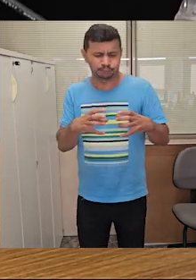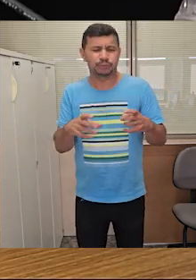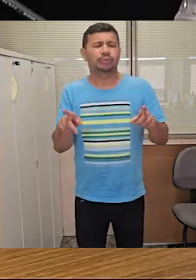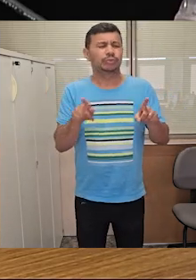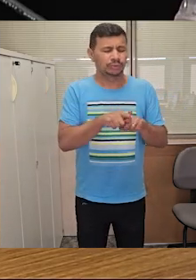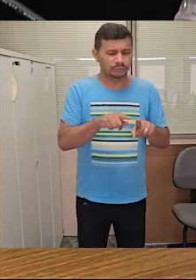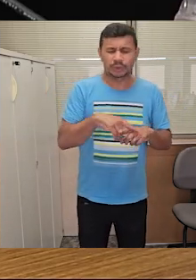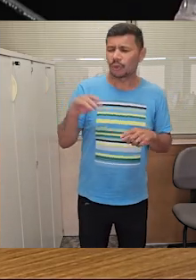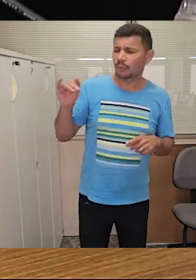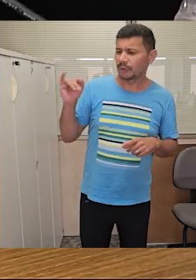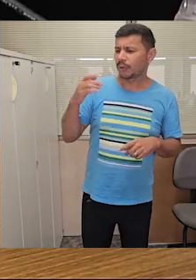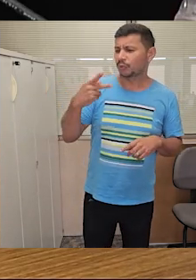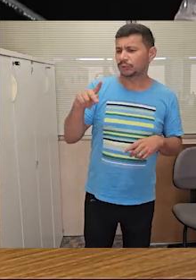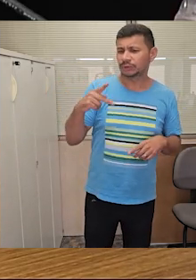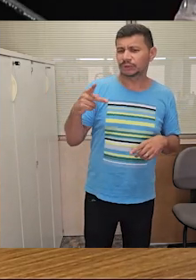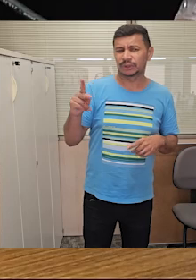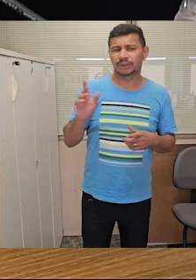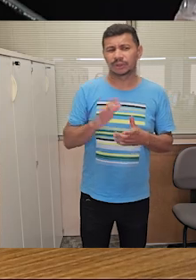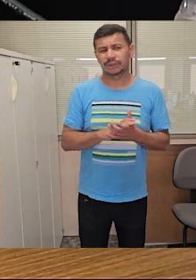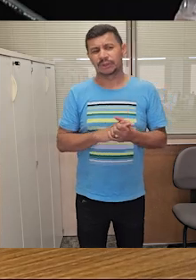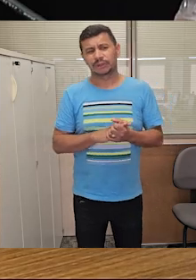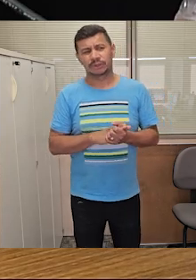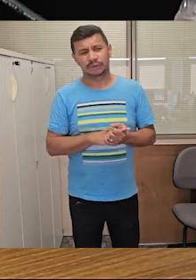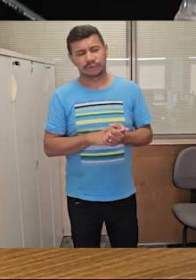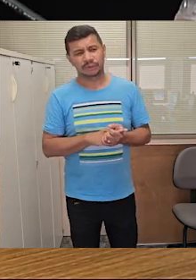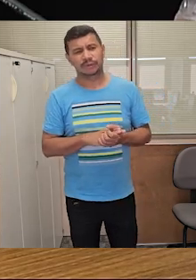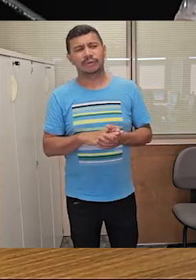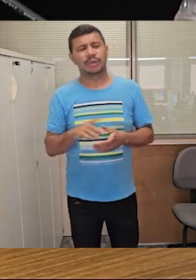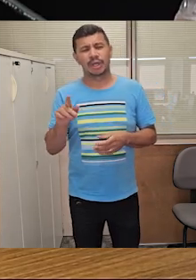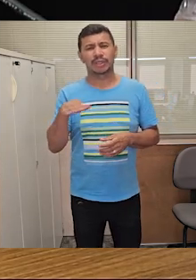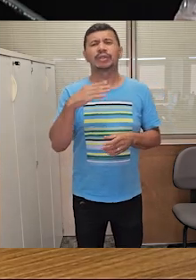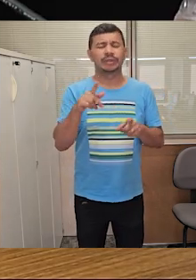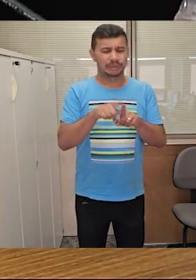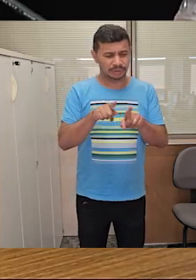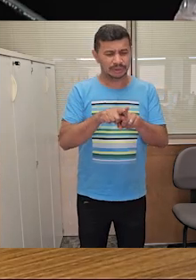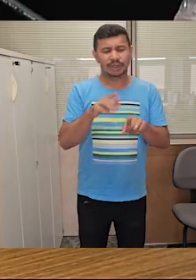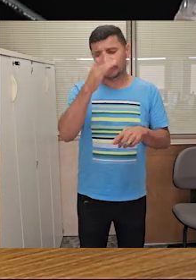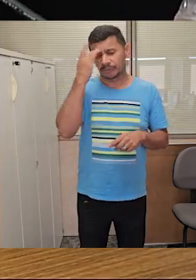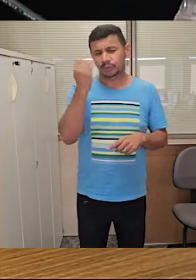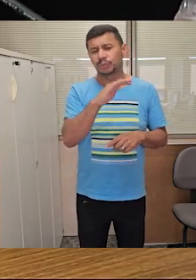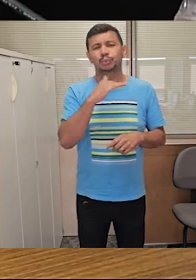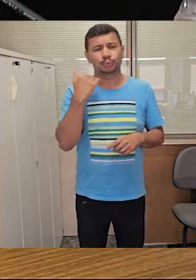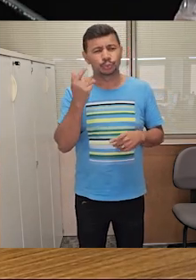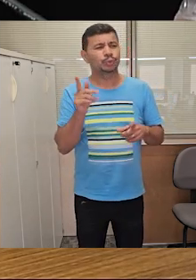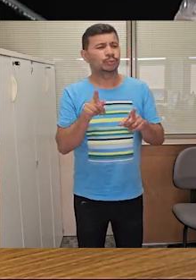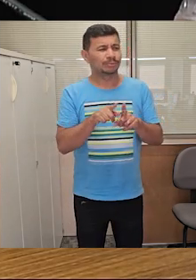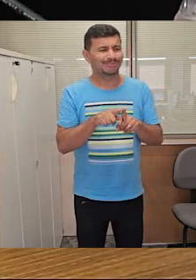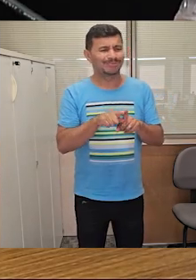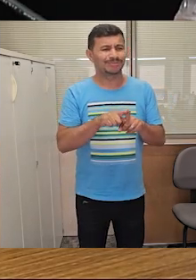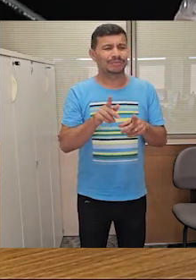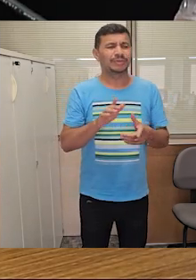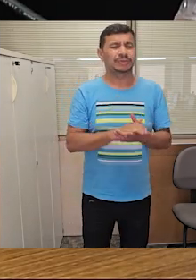teu irmão, e muitos outros sofreram torturas, alguns até morreram no local da